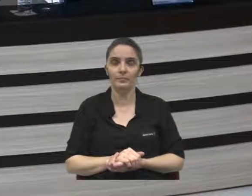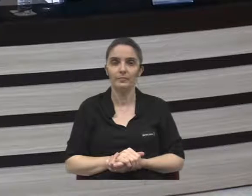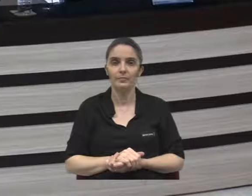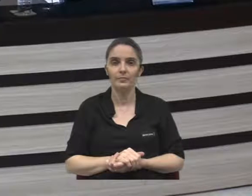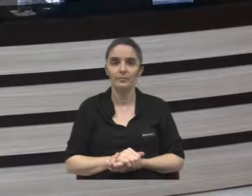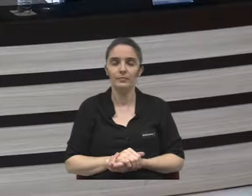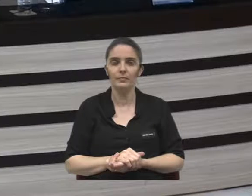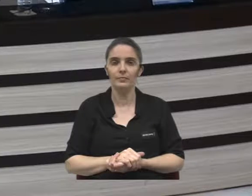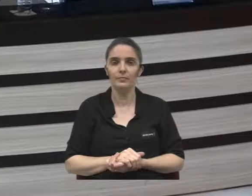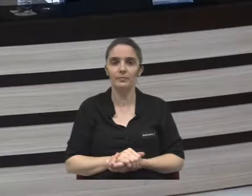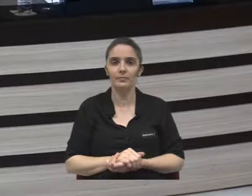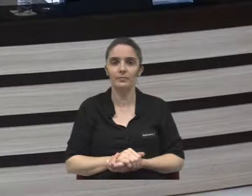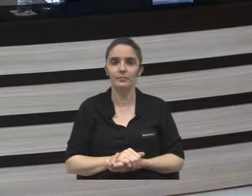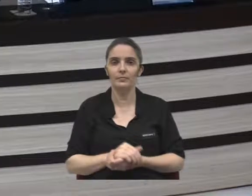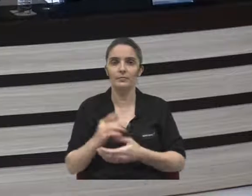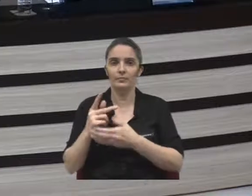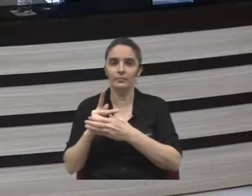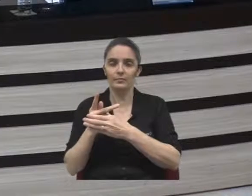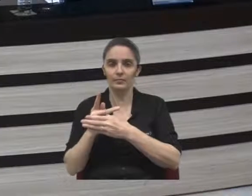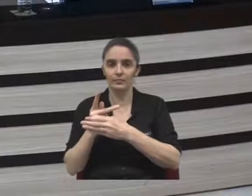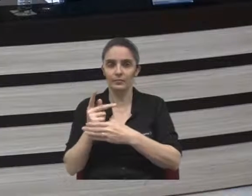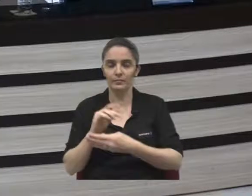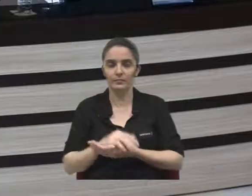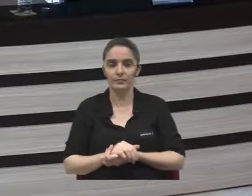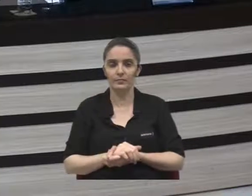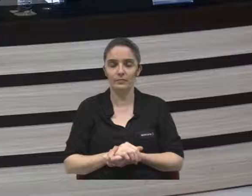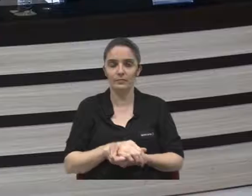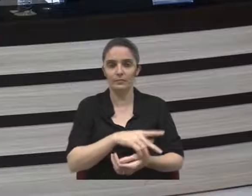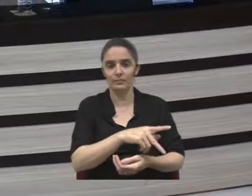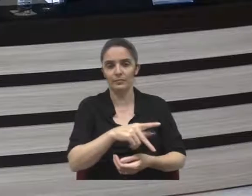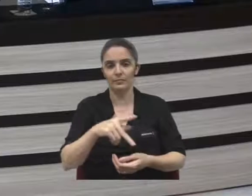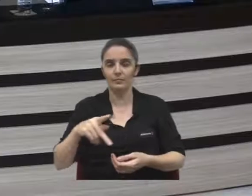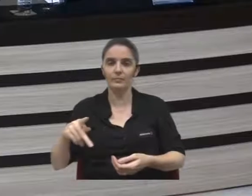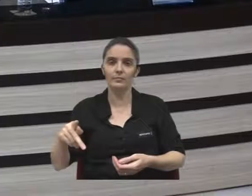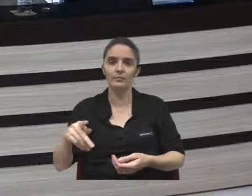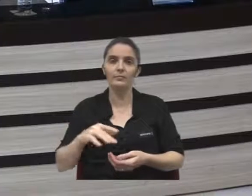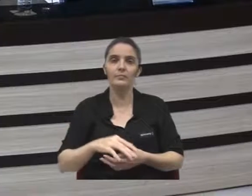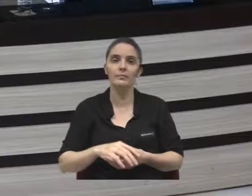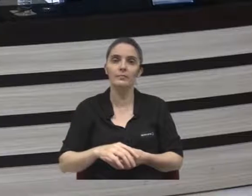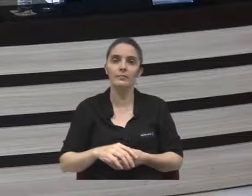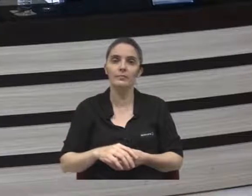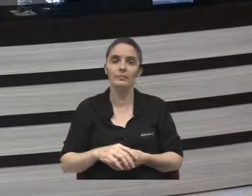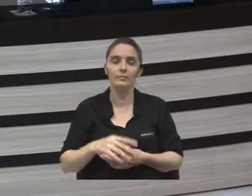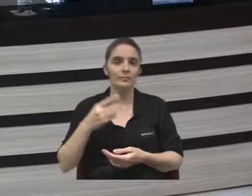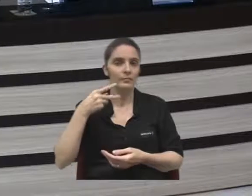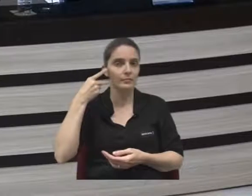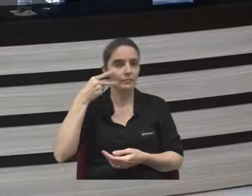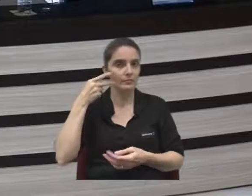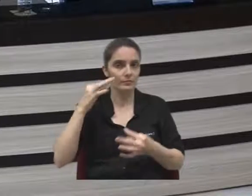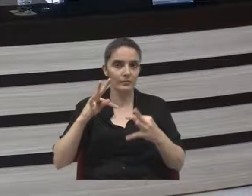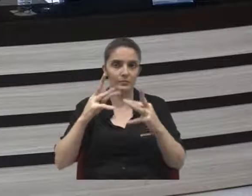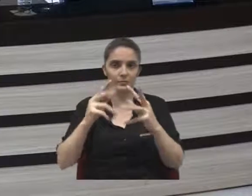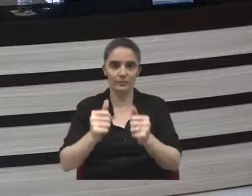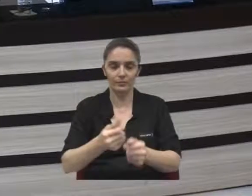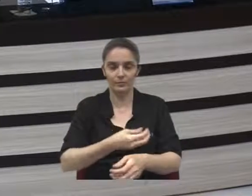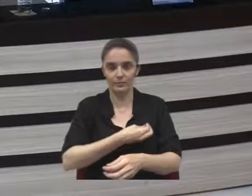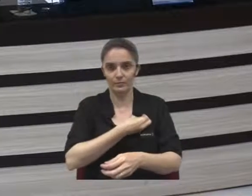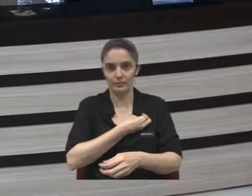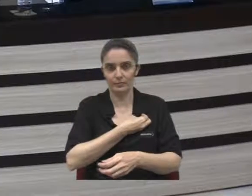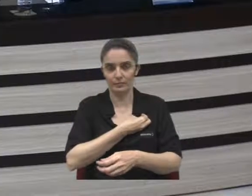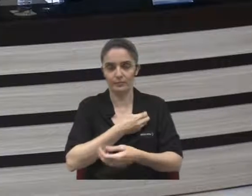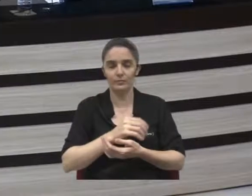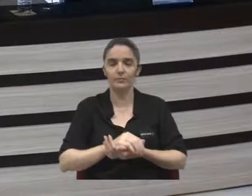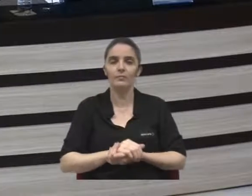Vereador Helder do Táxi. Senhor presidente, nobres amigos vereadores, todos que aqui se encontram, todos que nos